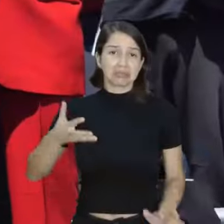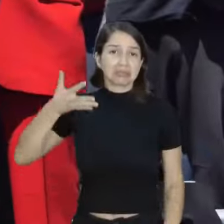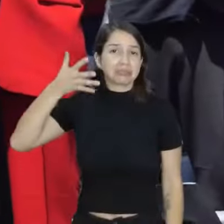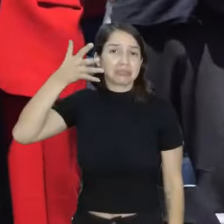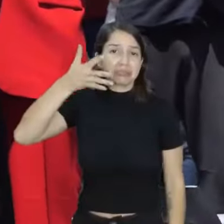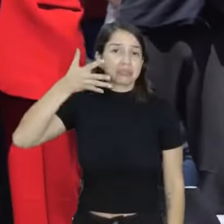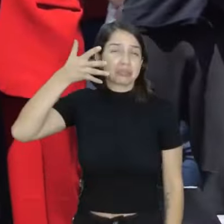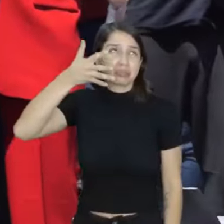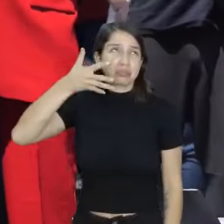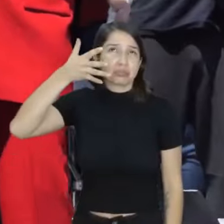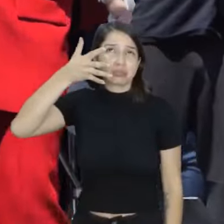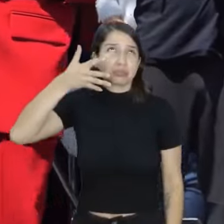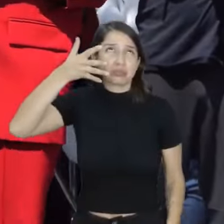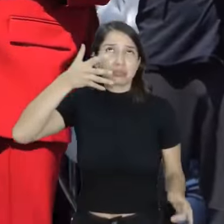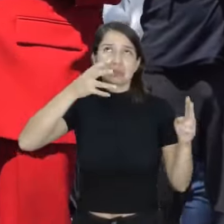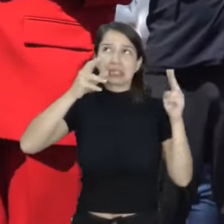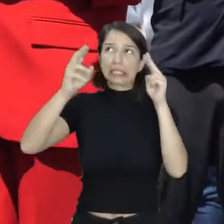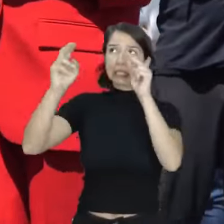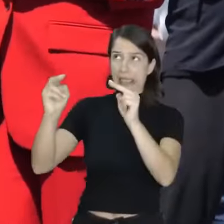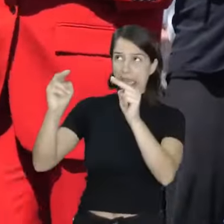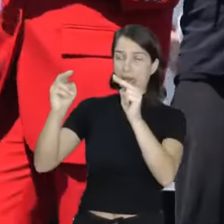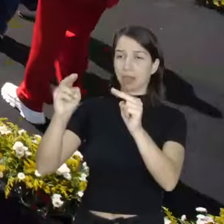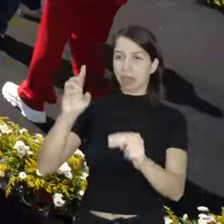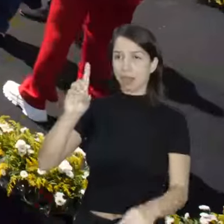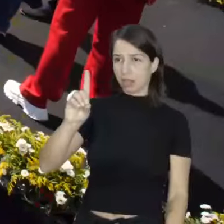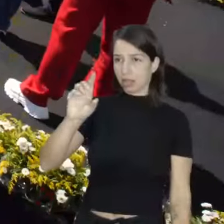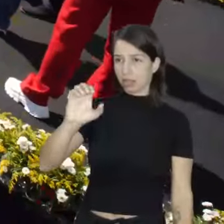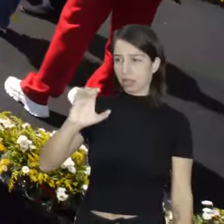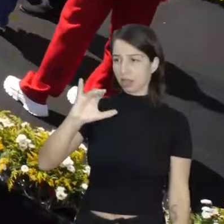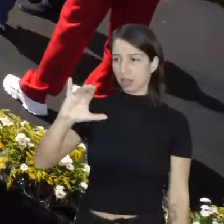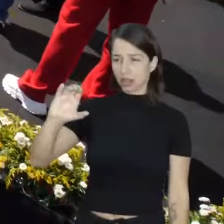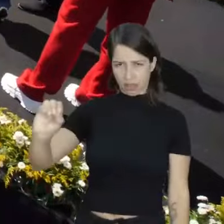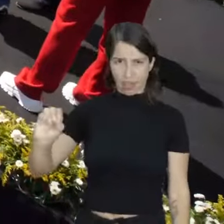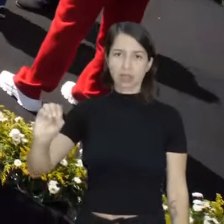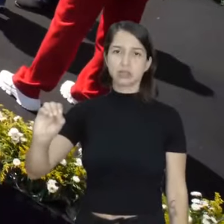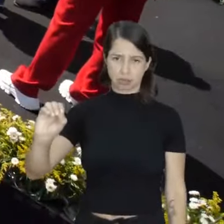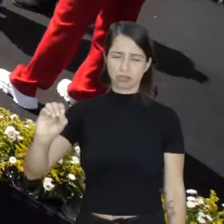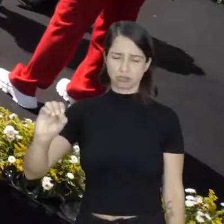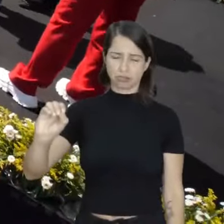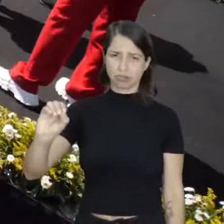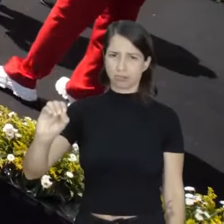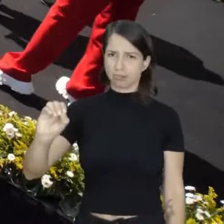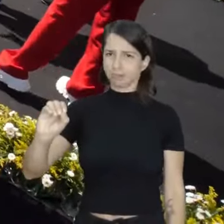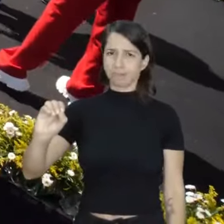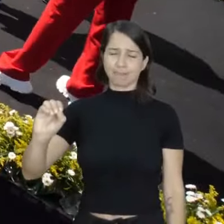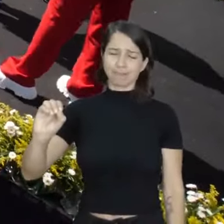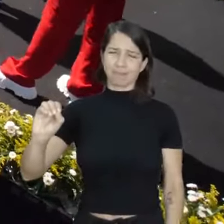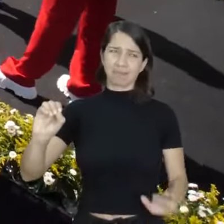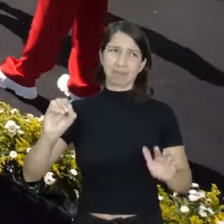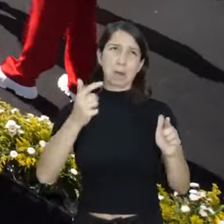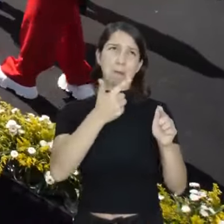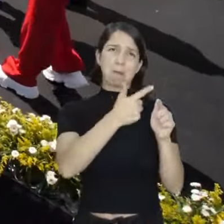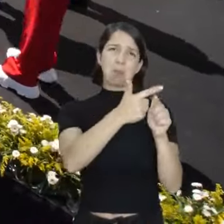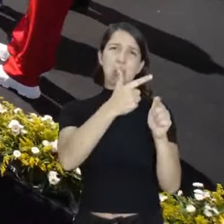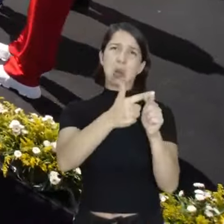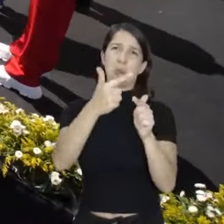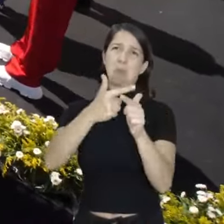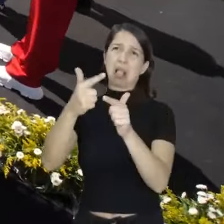aqui. Eu não vou falar de problema da Lava Jato,